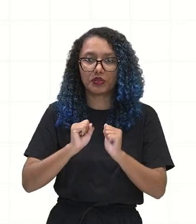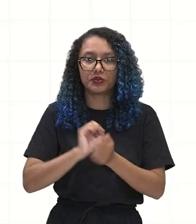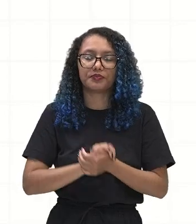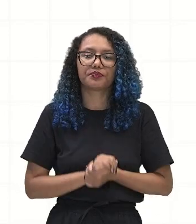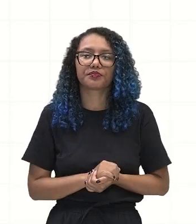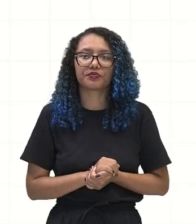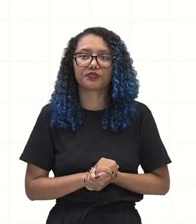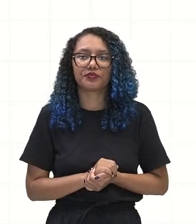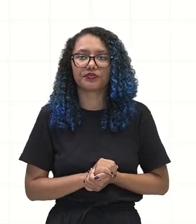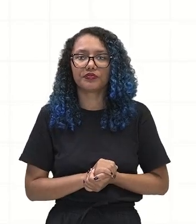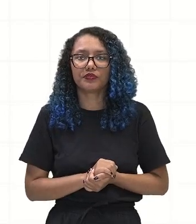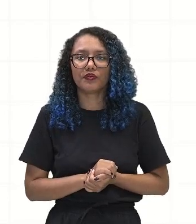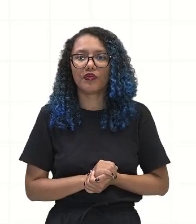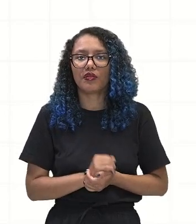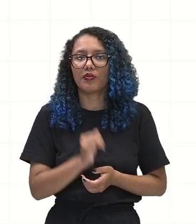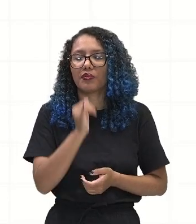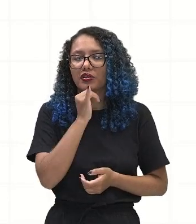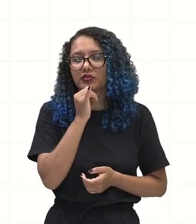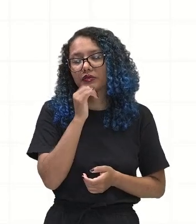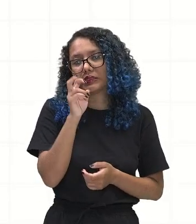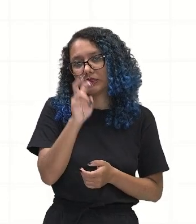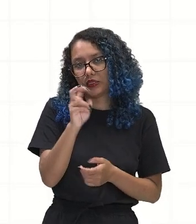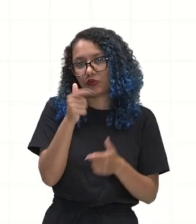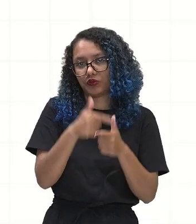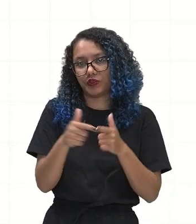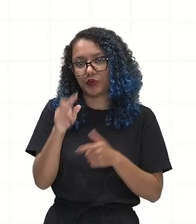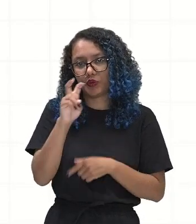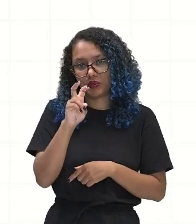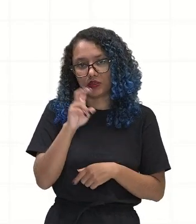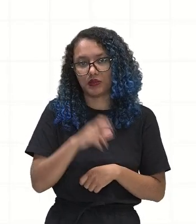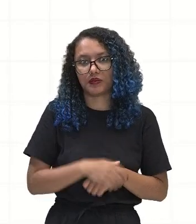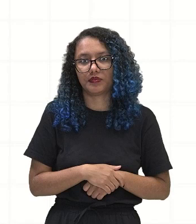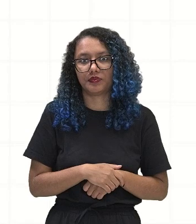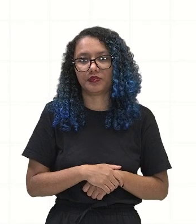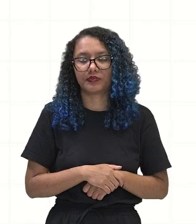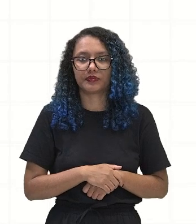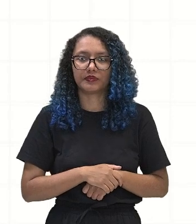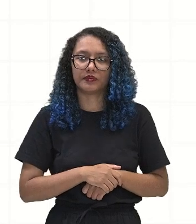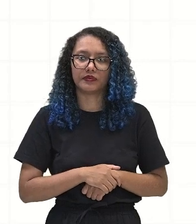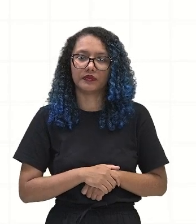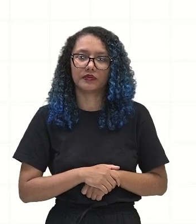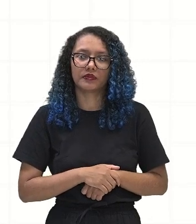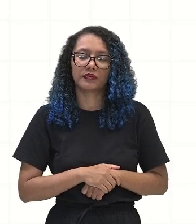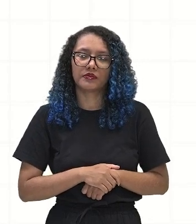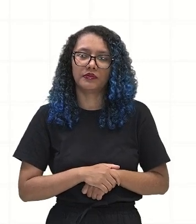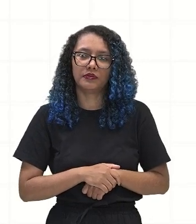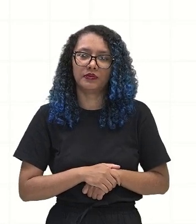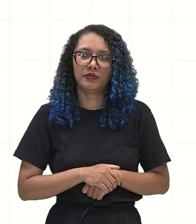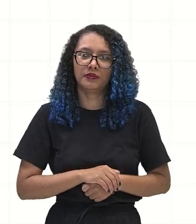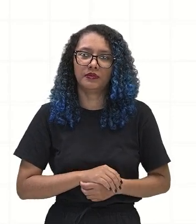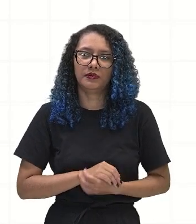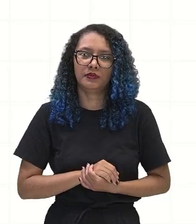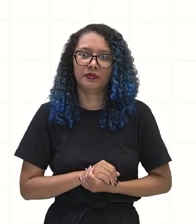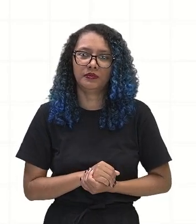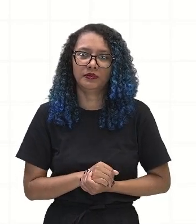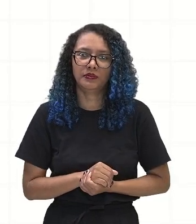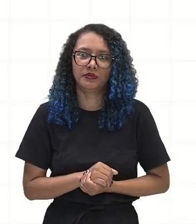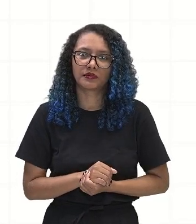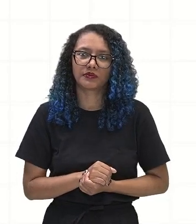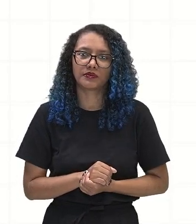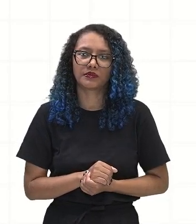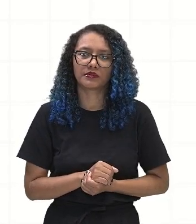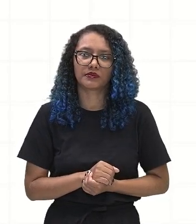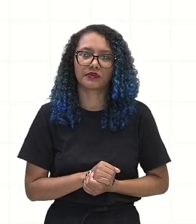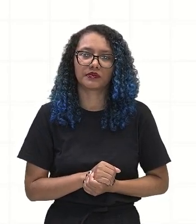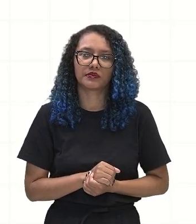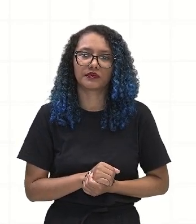temos aqui 5 dividido por 5, vamos tirar esse aqui, ó, é igual a